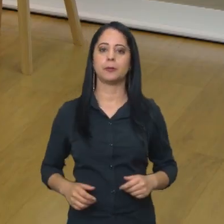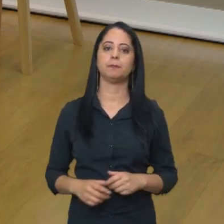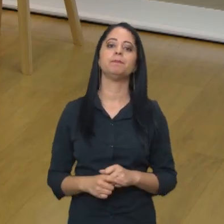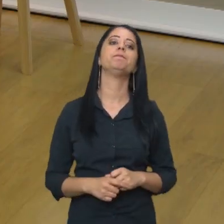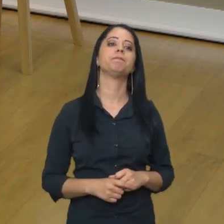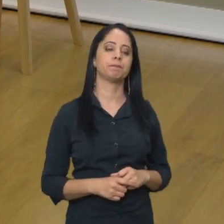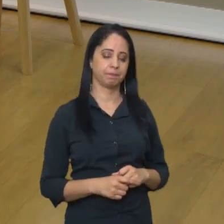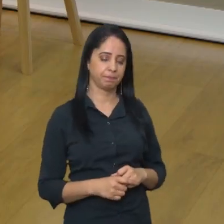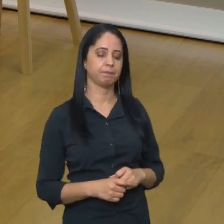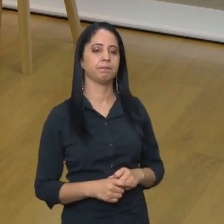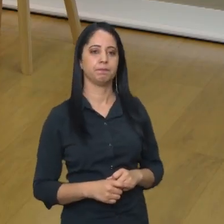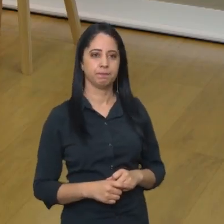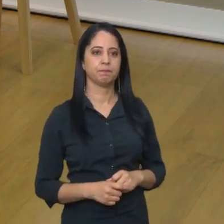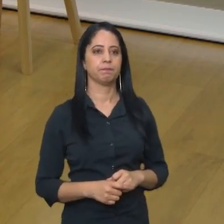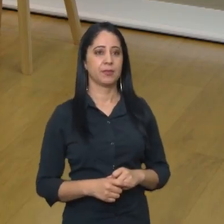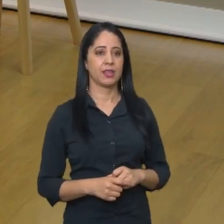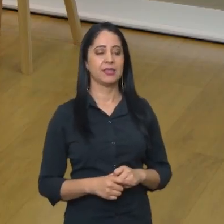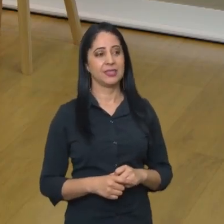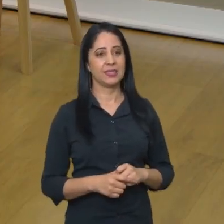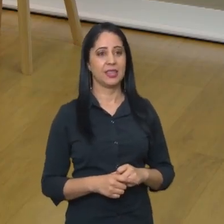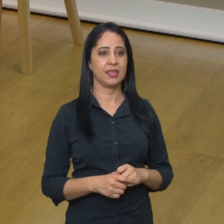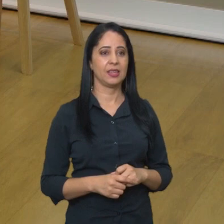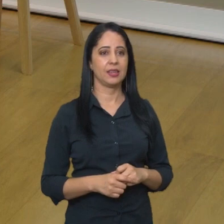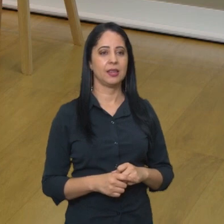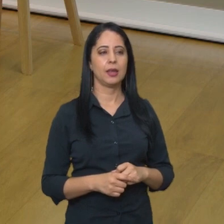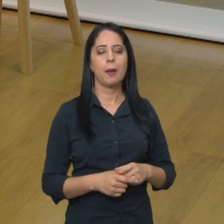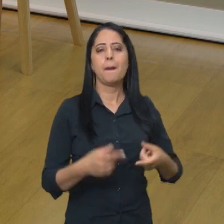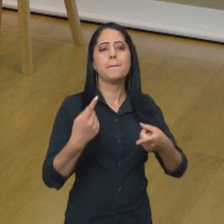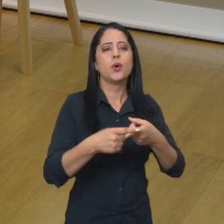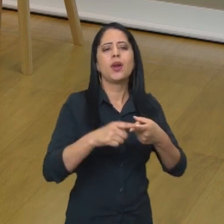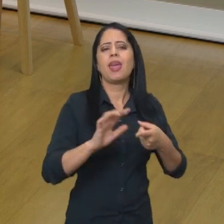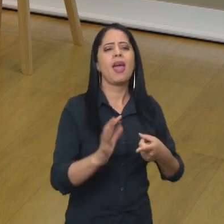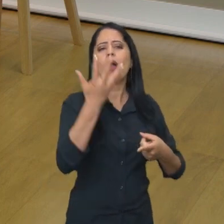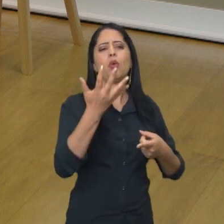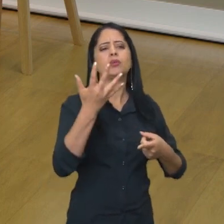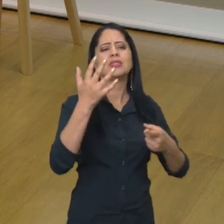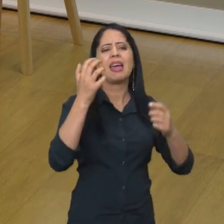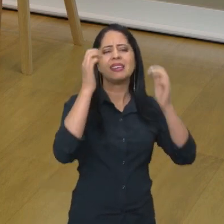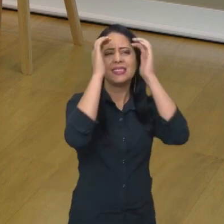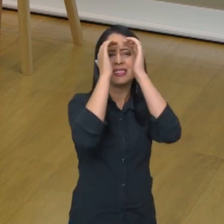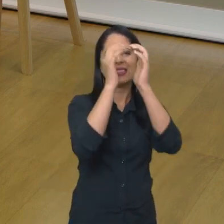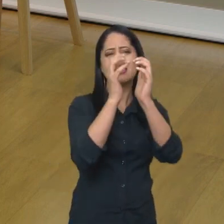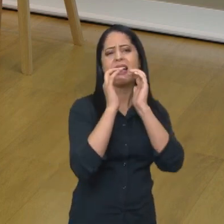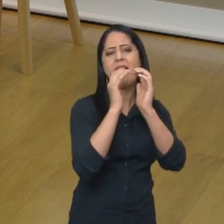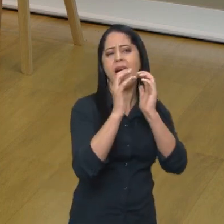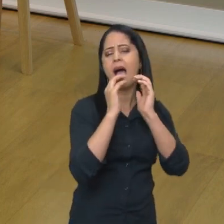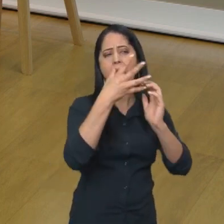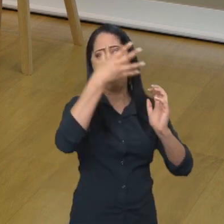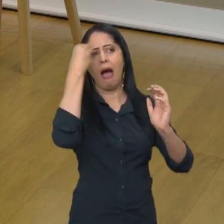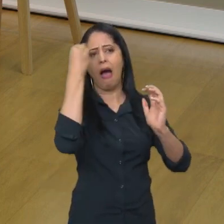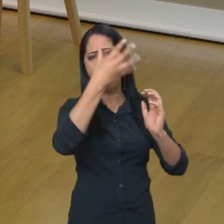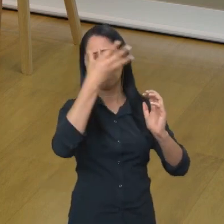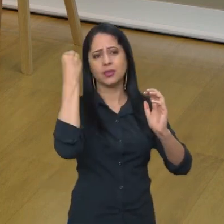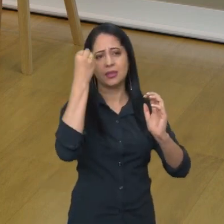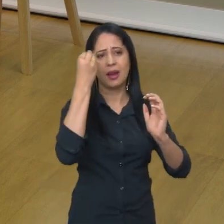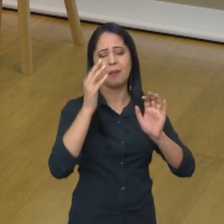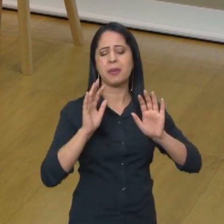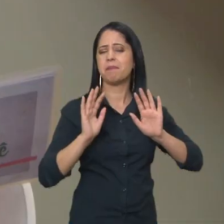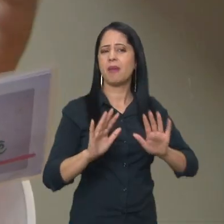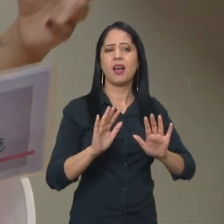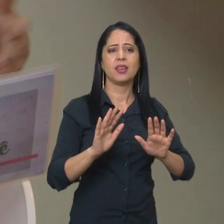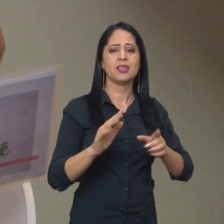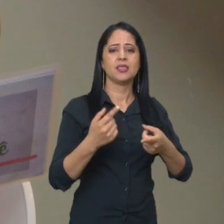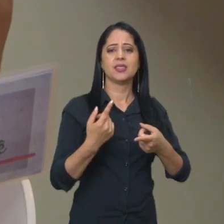Doutor Roberto, nós sabemos que não existe um diagnóstico o que provoca o Alzheimer, mas existem alguns fatores que podem, de